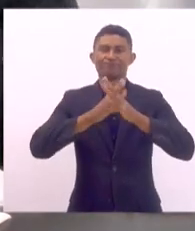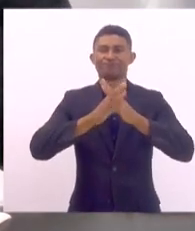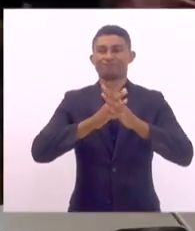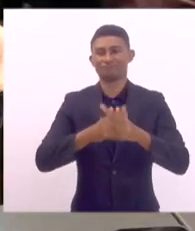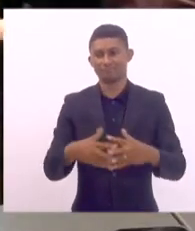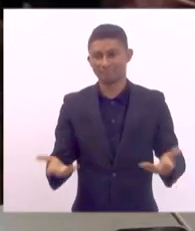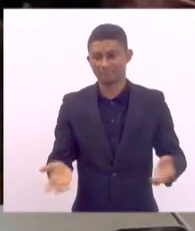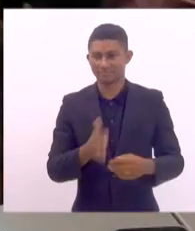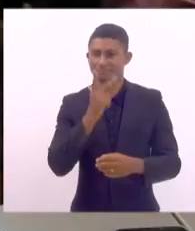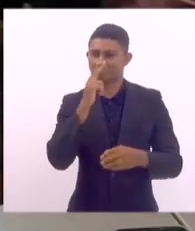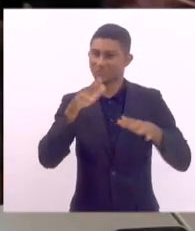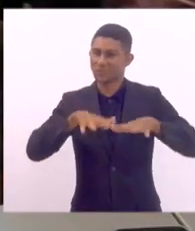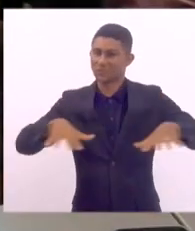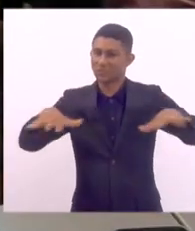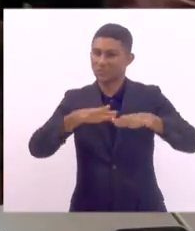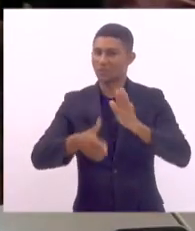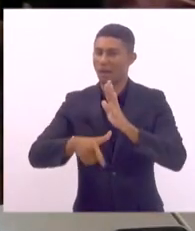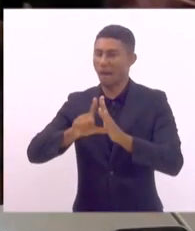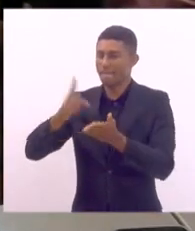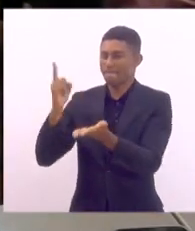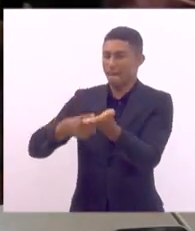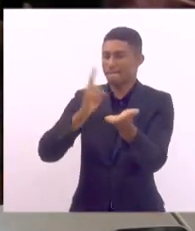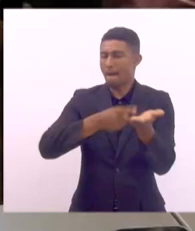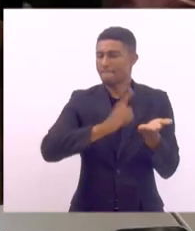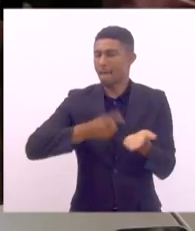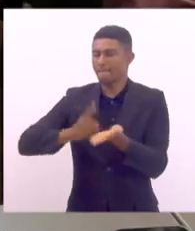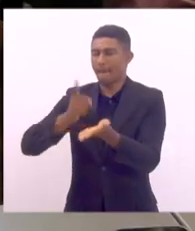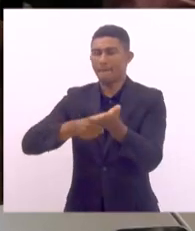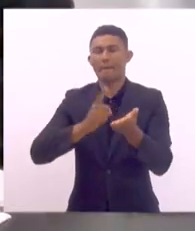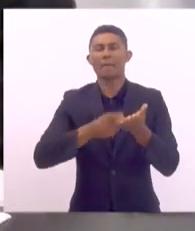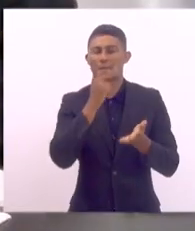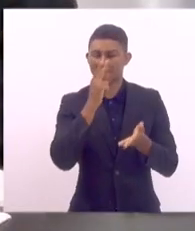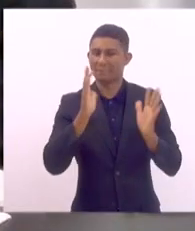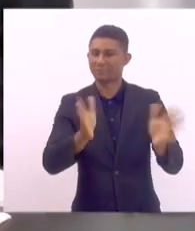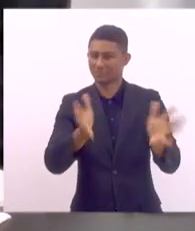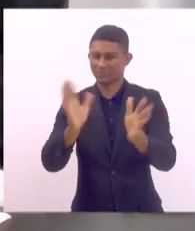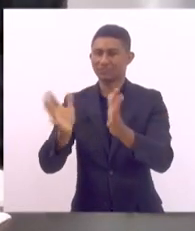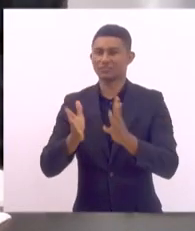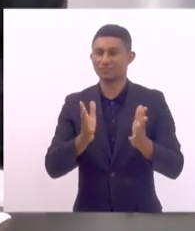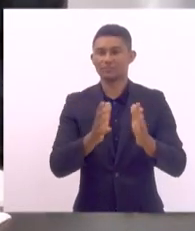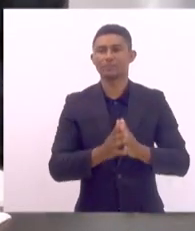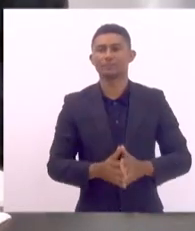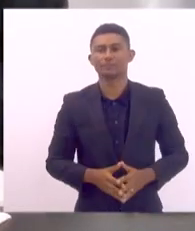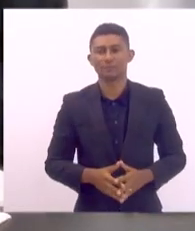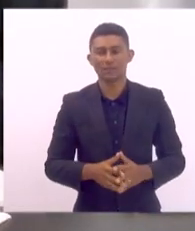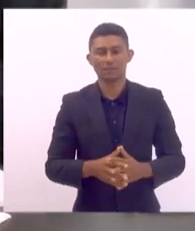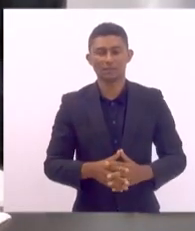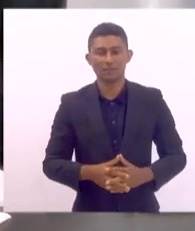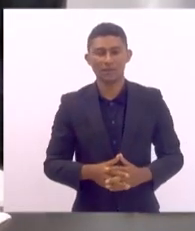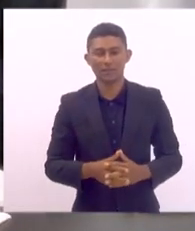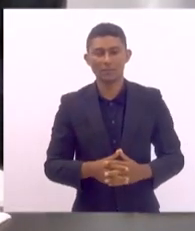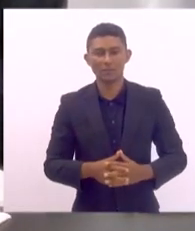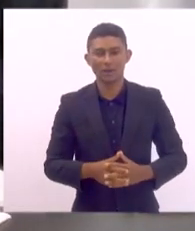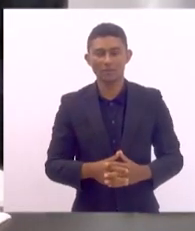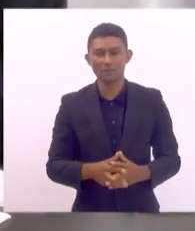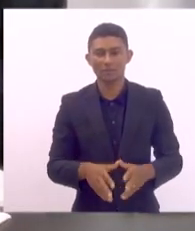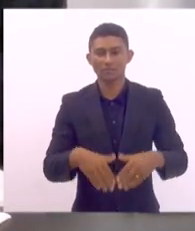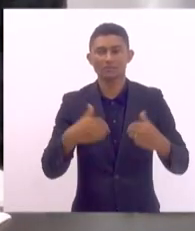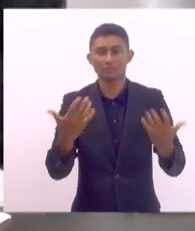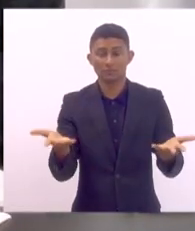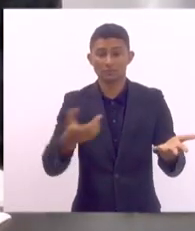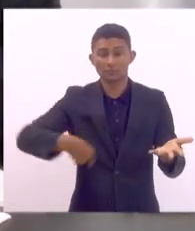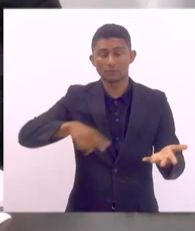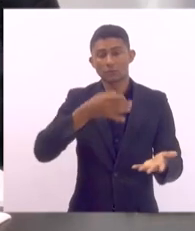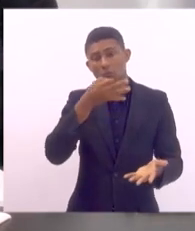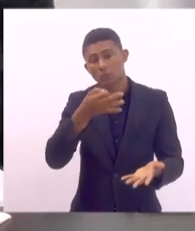tudo... Não precisa nem fazer de outra forma. Bem, então, a ideia é que a gente possa aqui fazer um